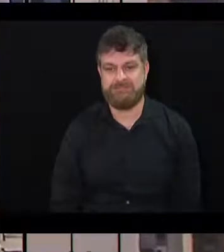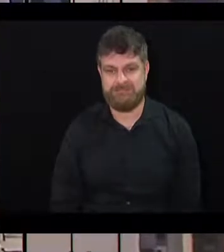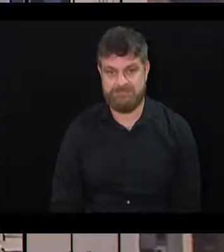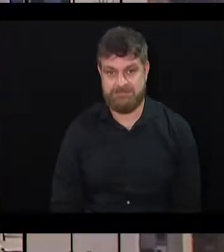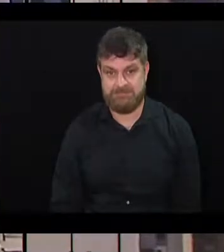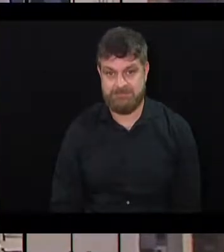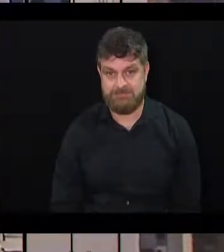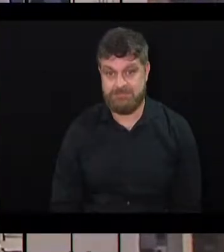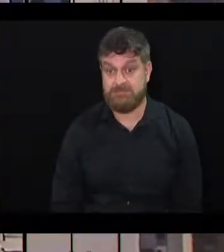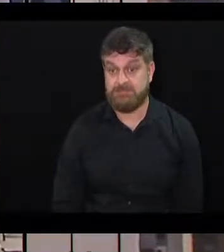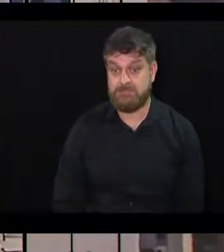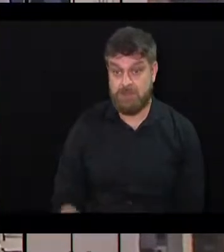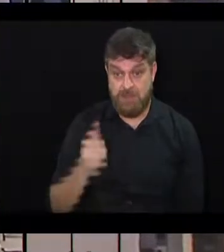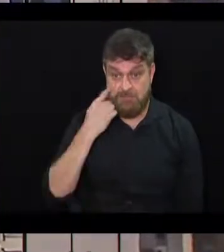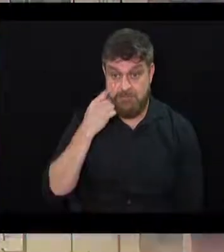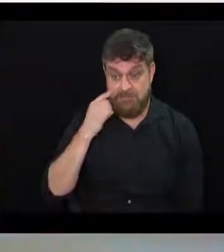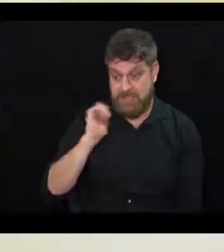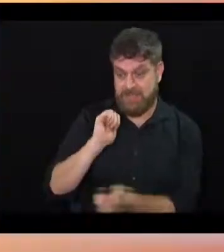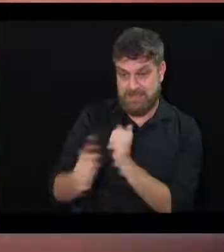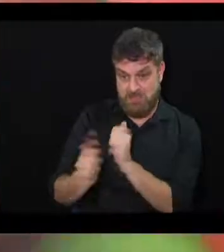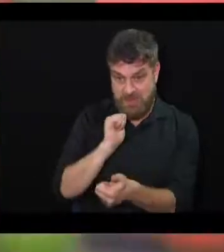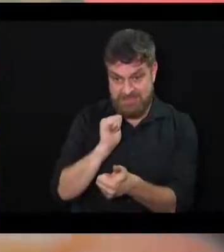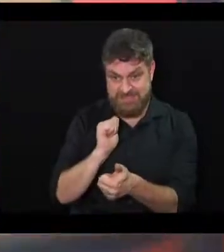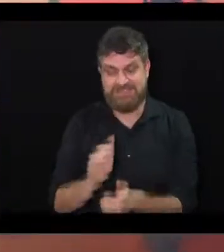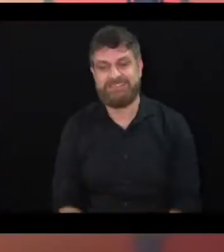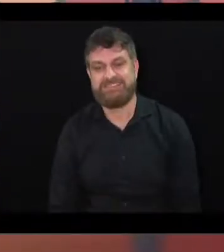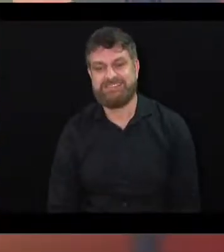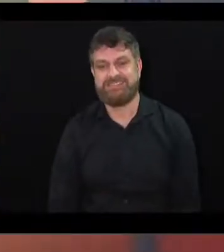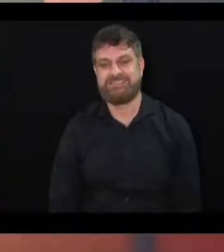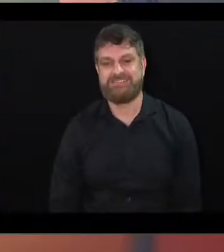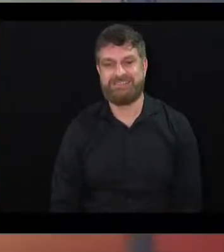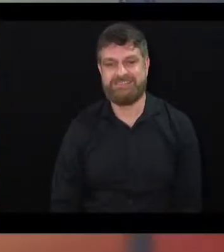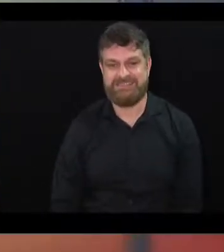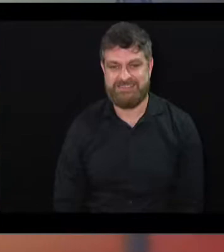www.escoliosebrasil.com.br. Vamos lá para o esporte agora?